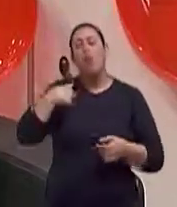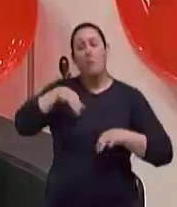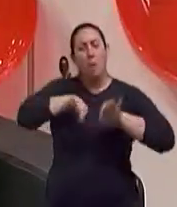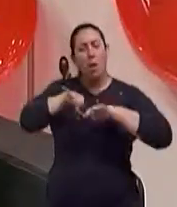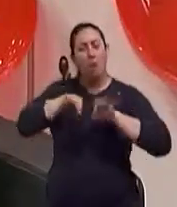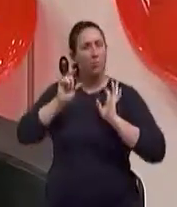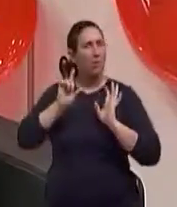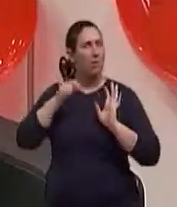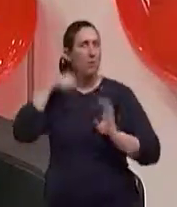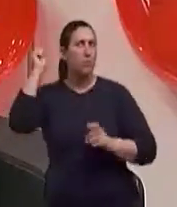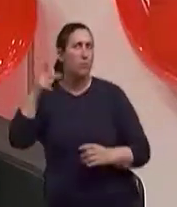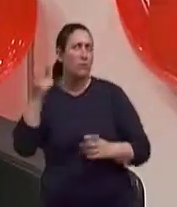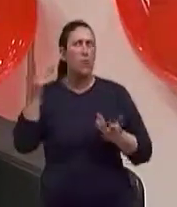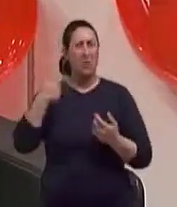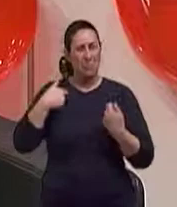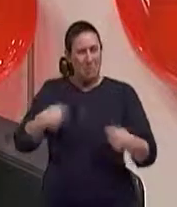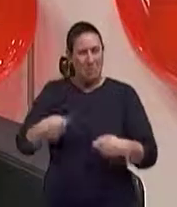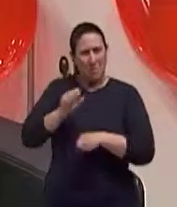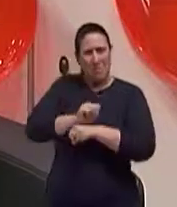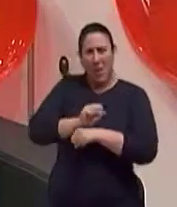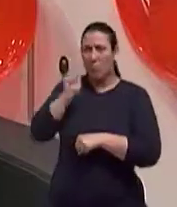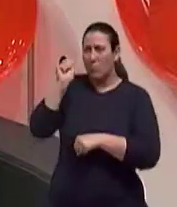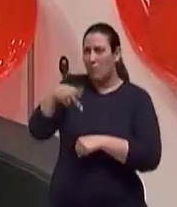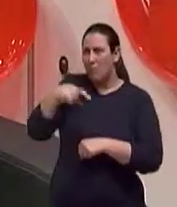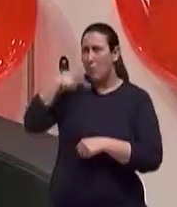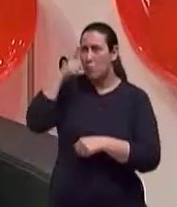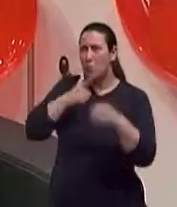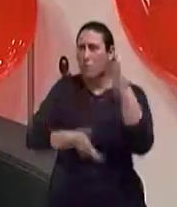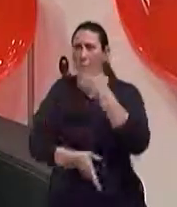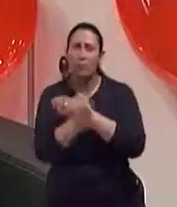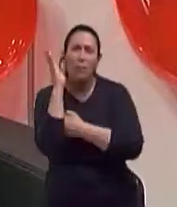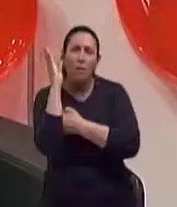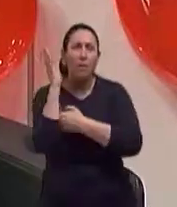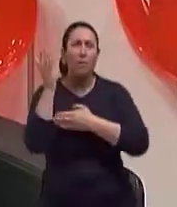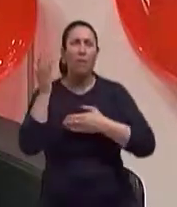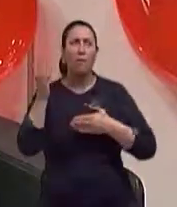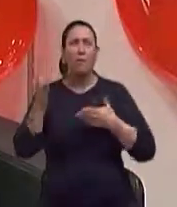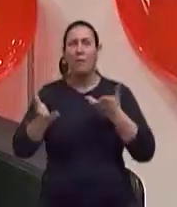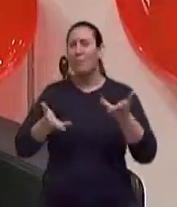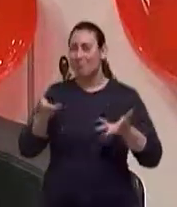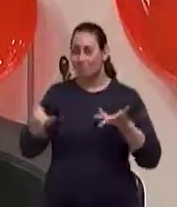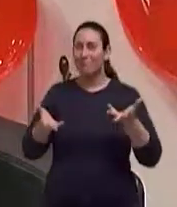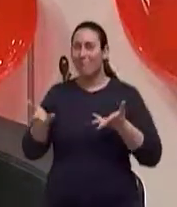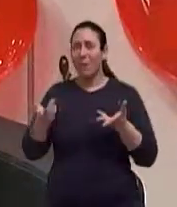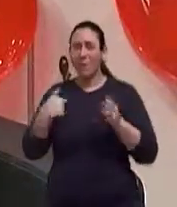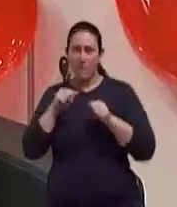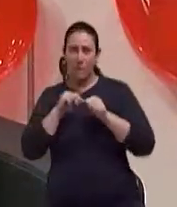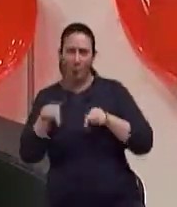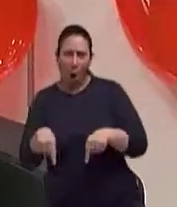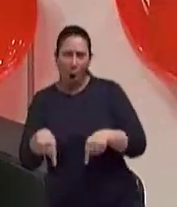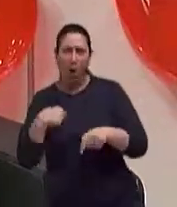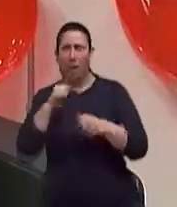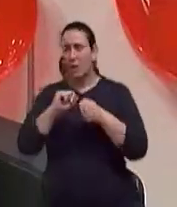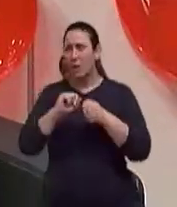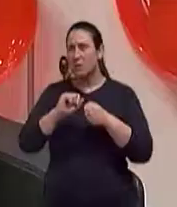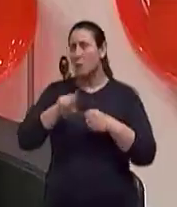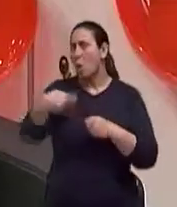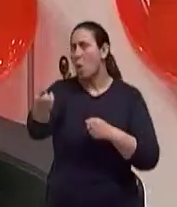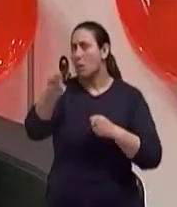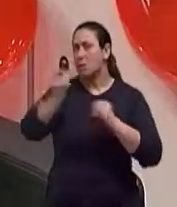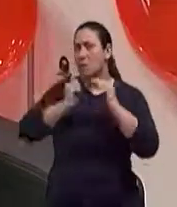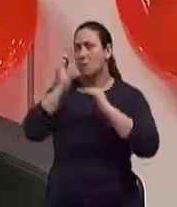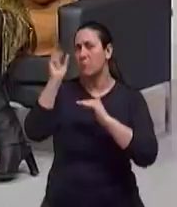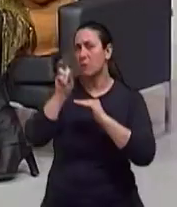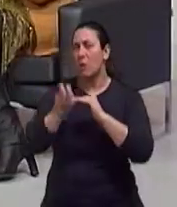tenho que esperar até minha aposentadoria para poder viajar dar a volta ao mundo hoje eu posso fazer agora né O meu grupo de amigos ou 50